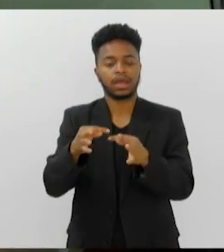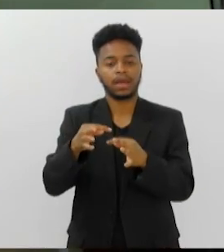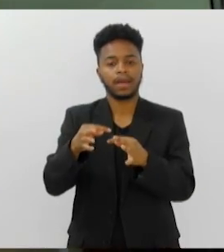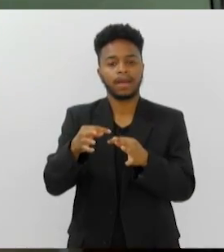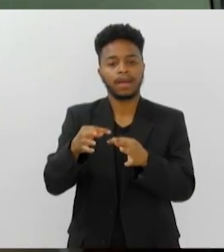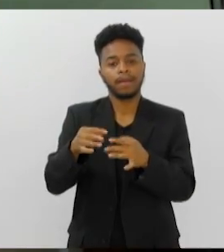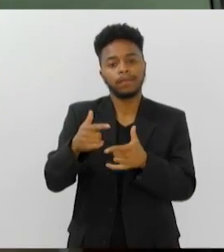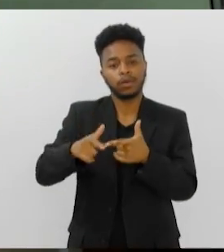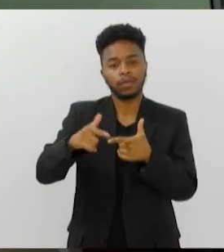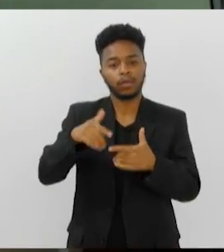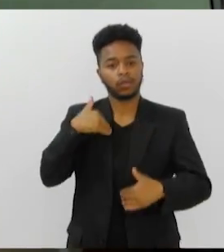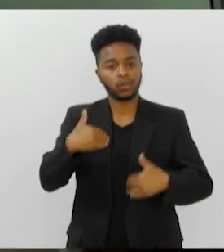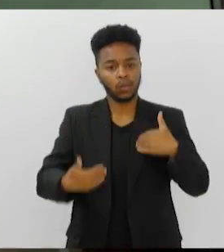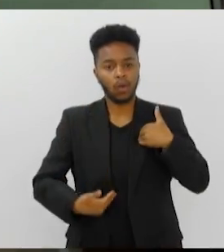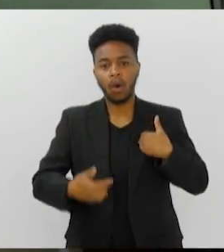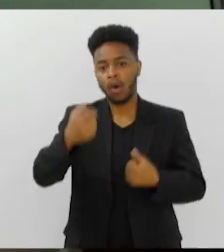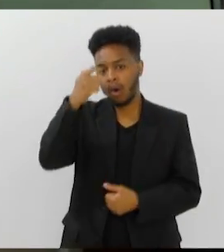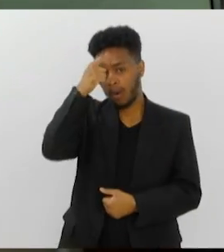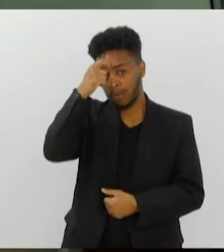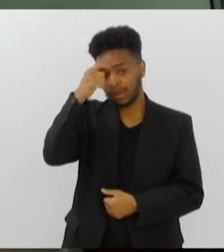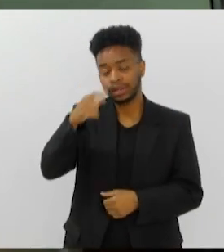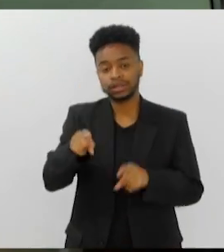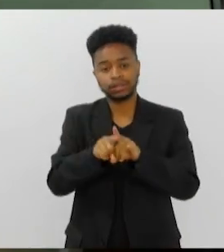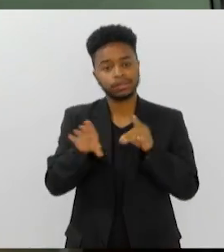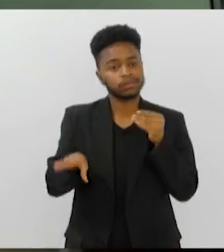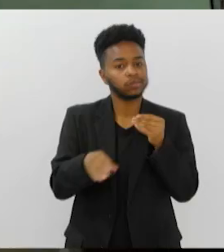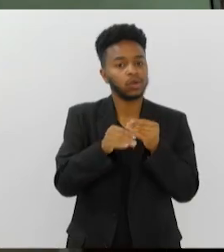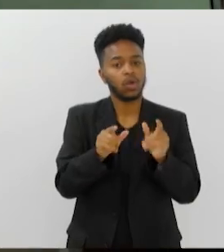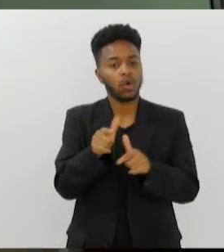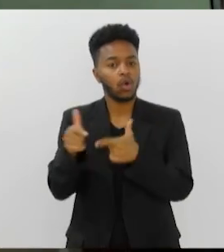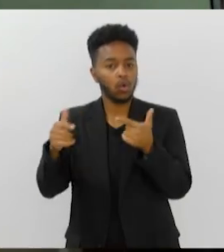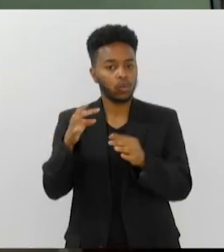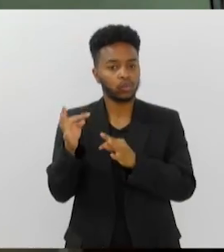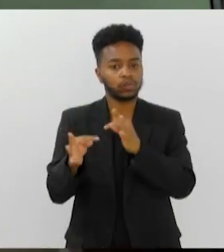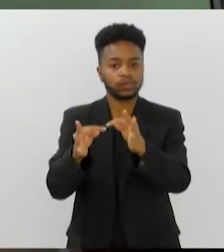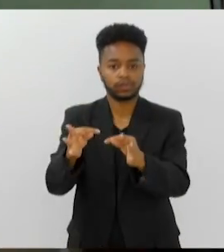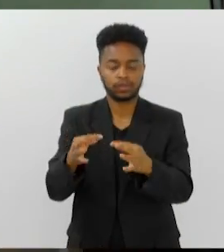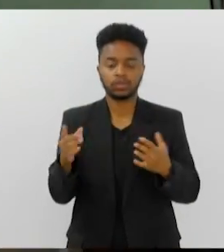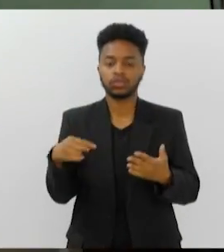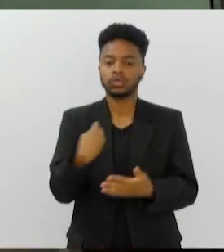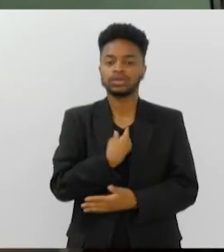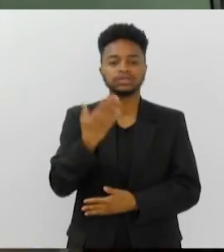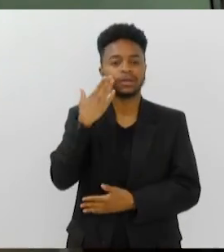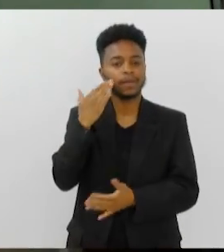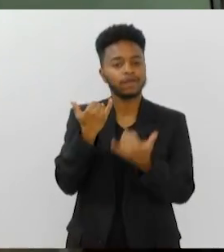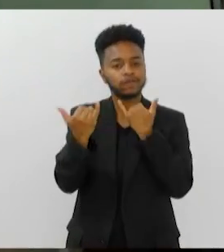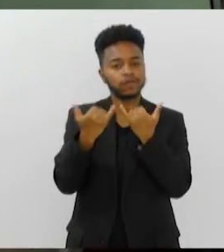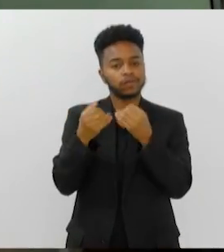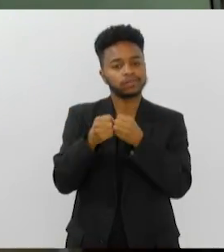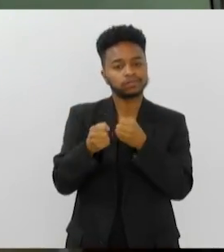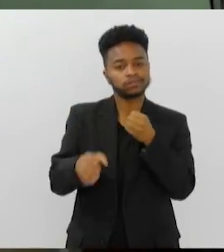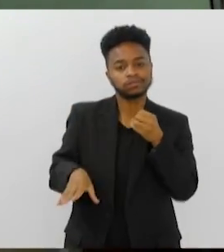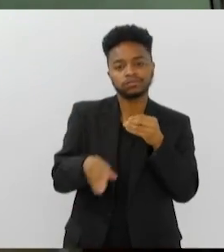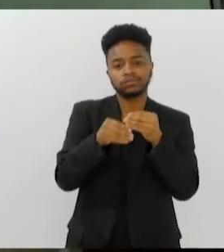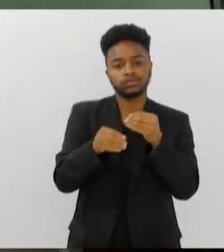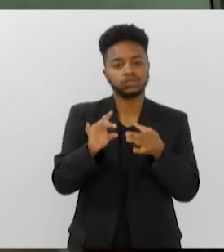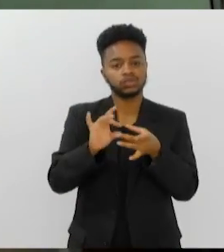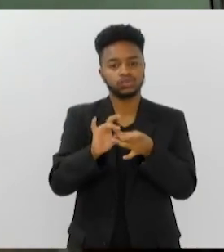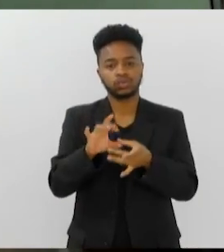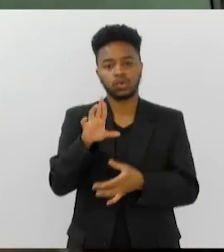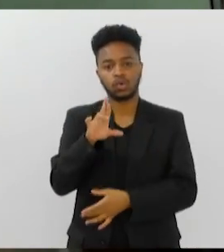físicos e mentais, complementando outros processos terapêuticos. Vamos saber mais sobre isso com o repórter Rui Guilherme. Bom dia,